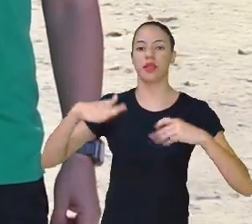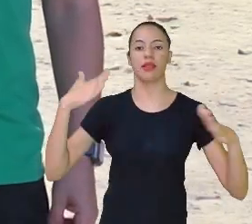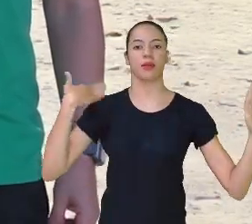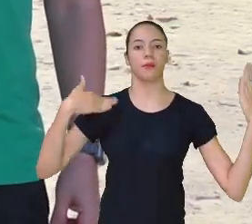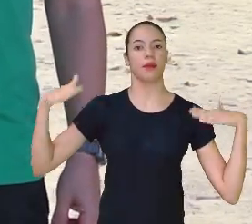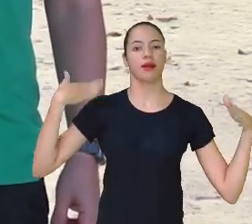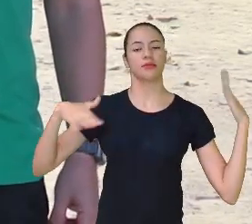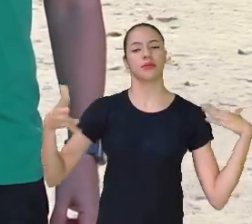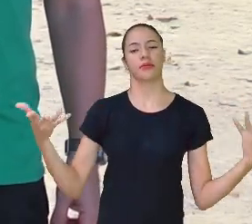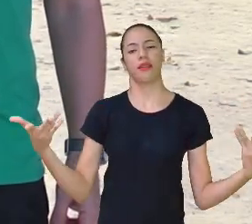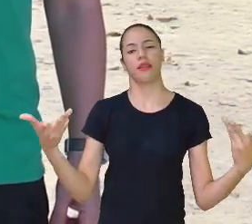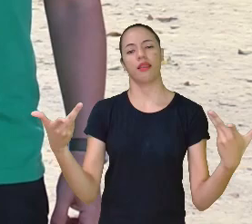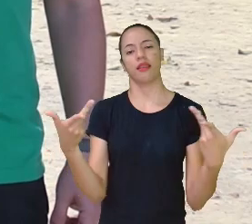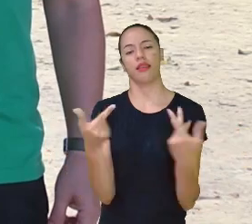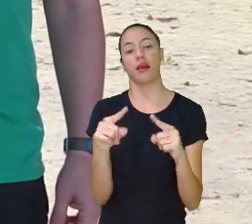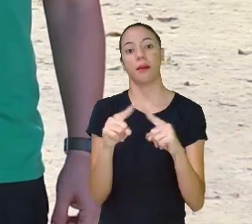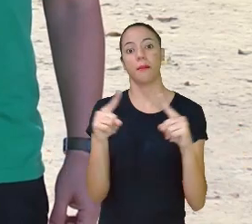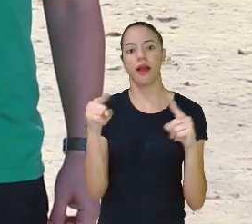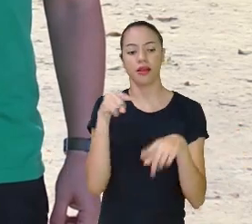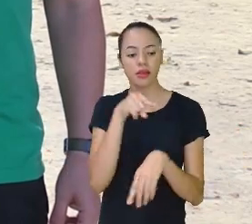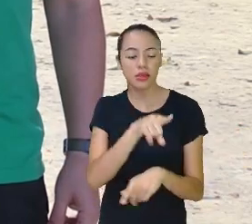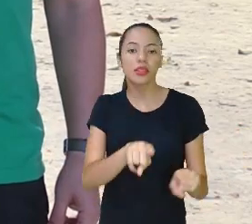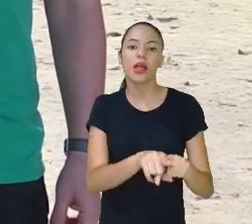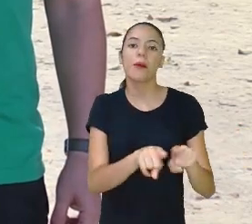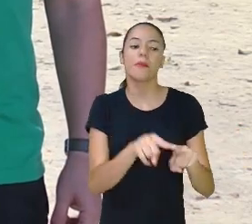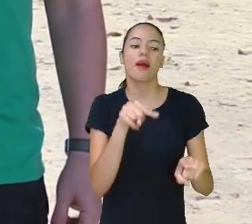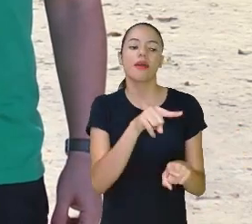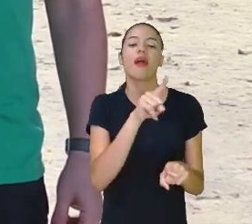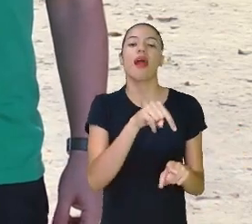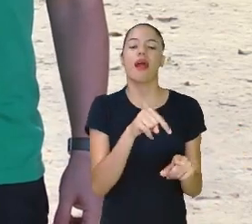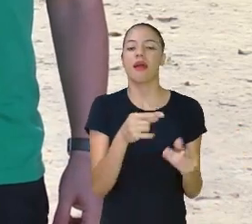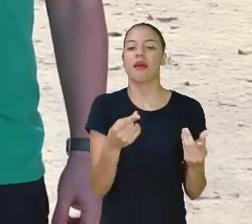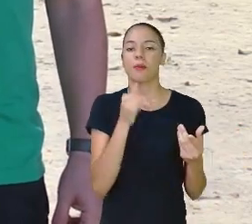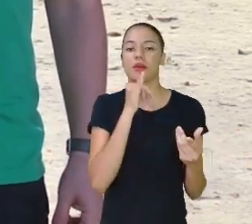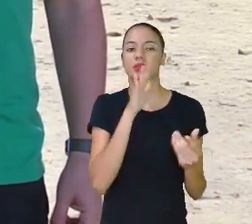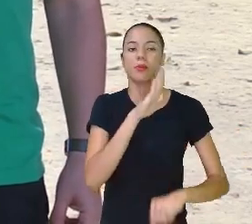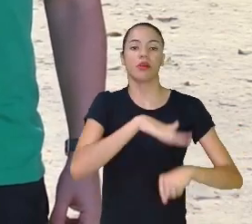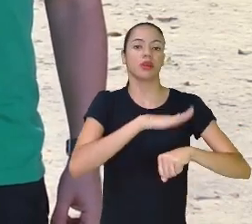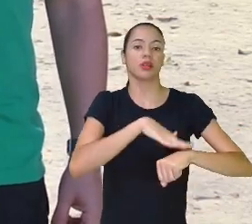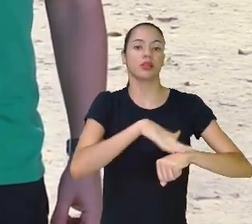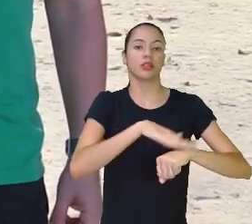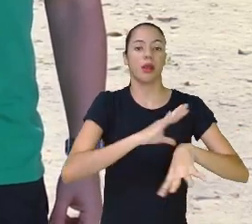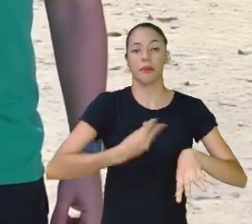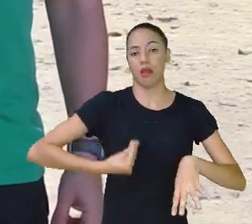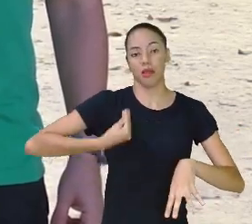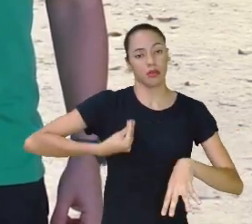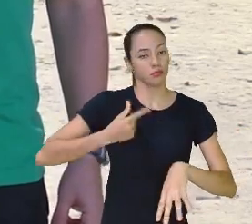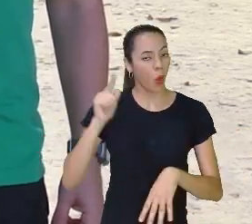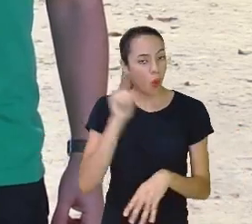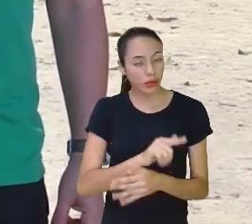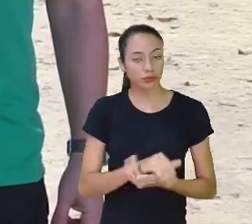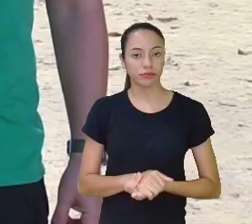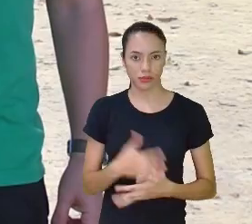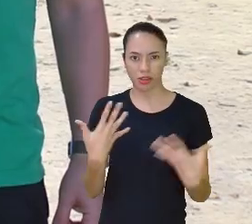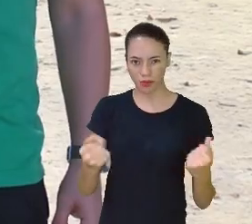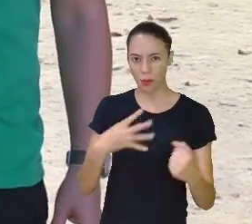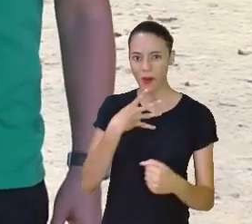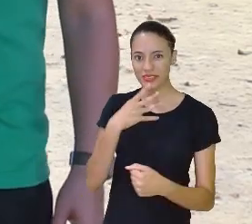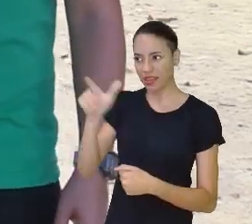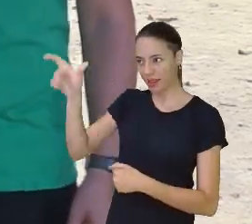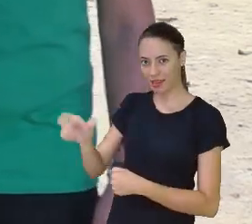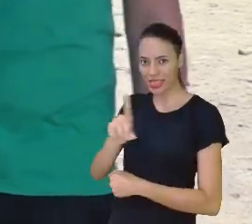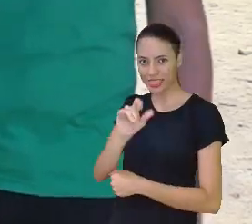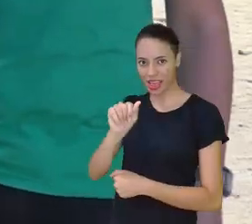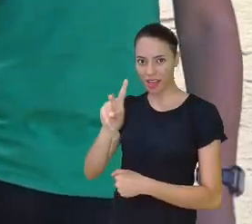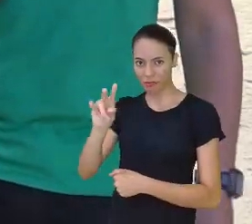maravilhoso, mas que também faz disso a sua forma de independência, de sobrevivência. Então vamos lá conhecer seu Davi? Vamos